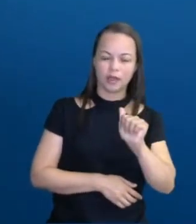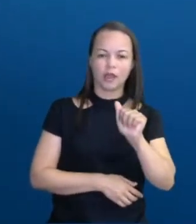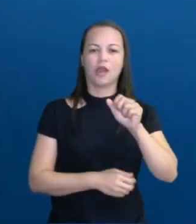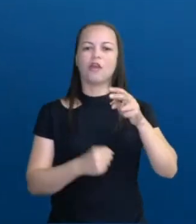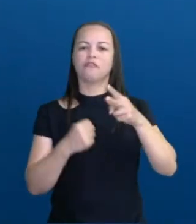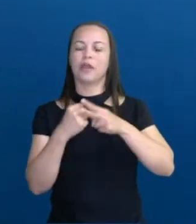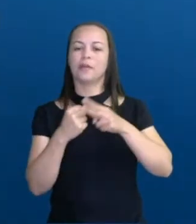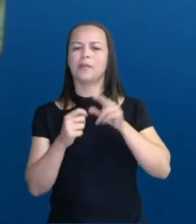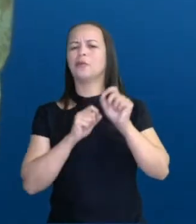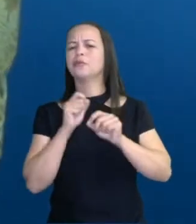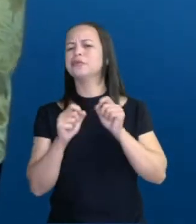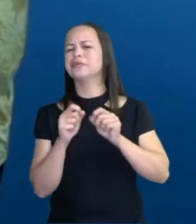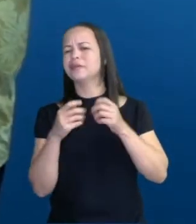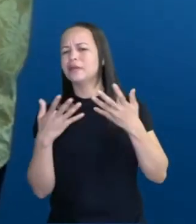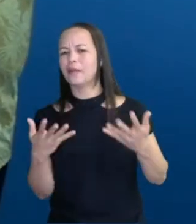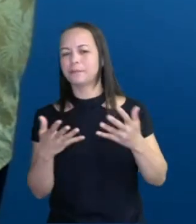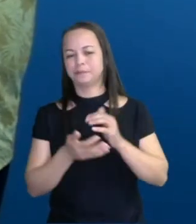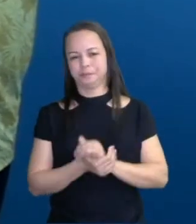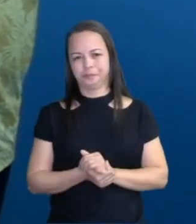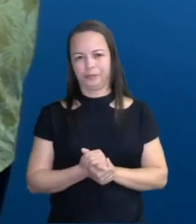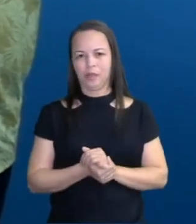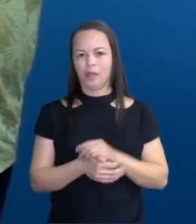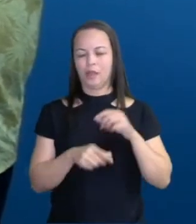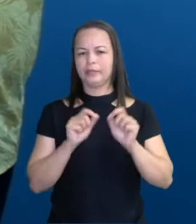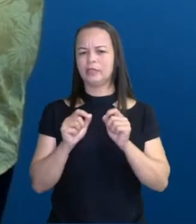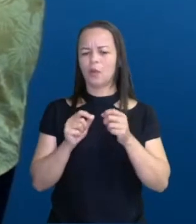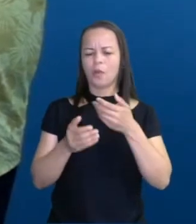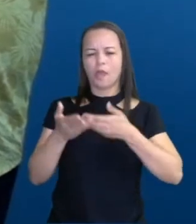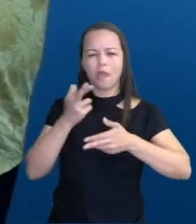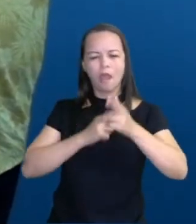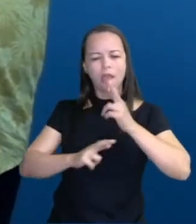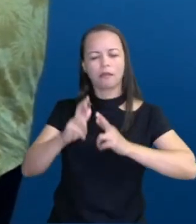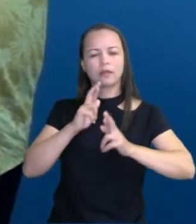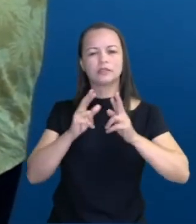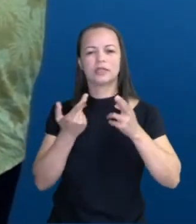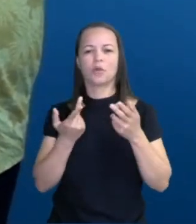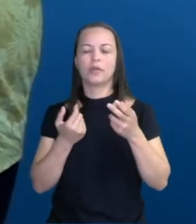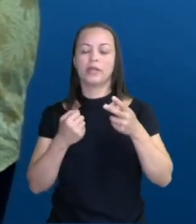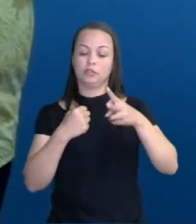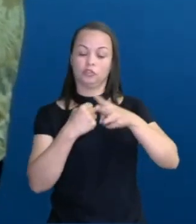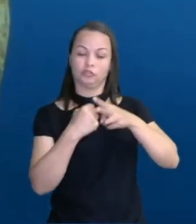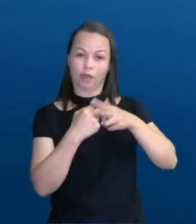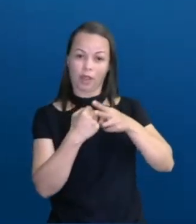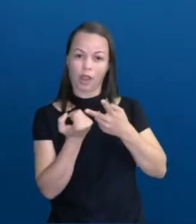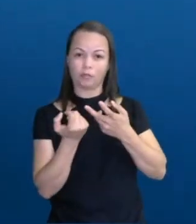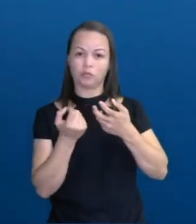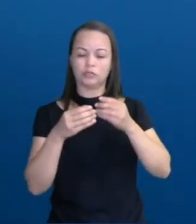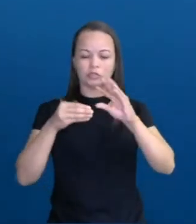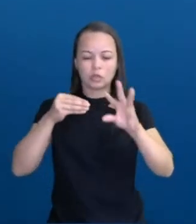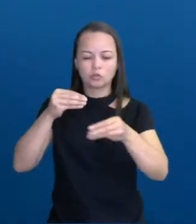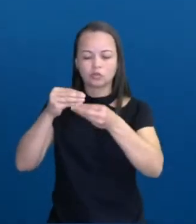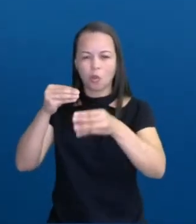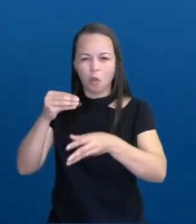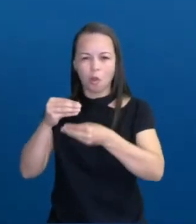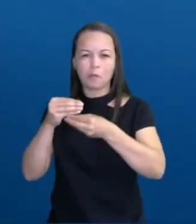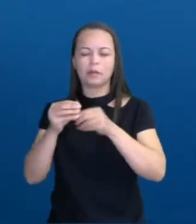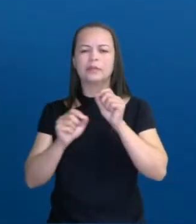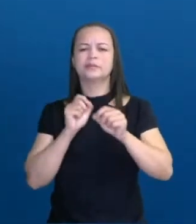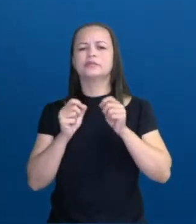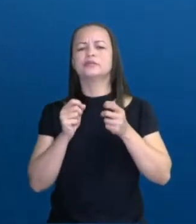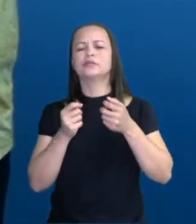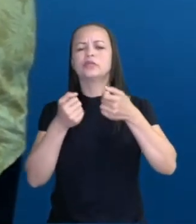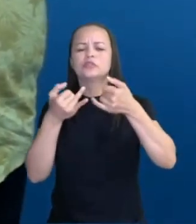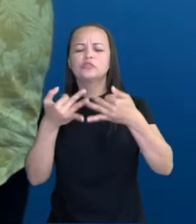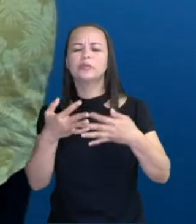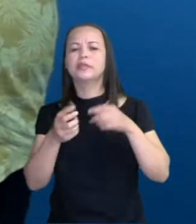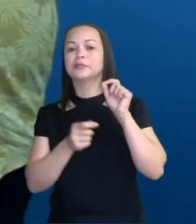primeiramente a regência verbal é a relação entre os verbos e os seus complementos O que é que eu